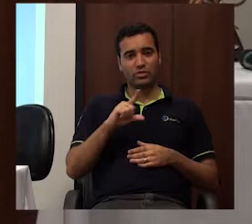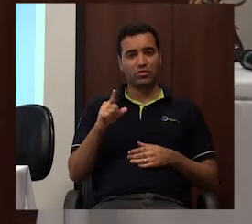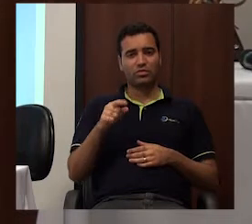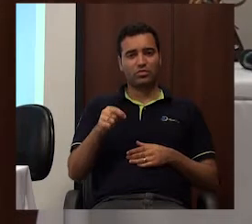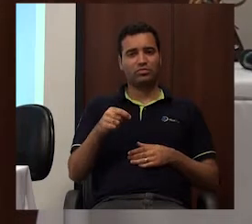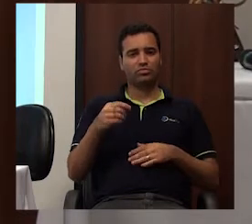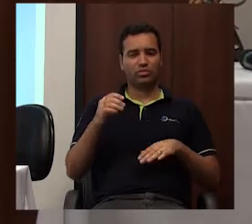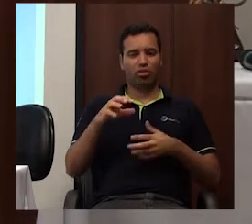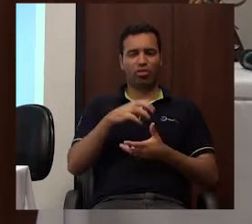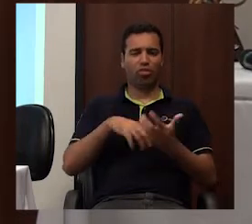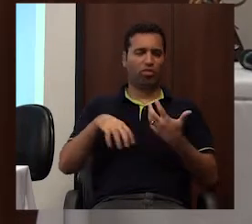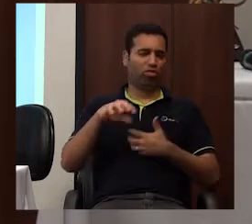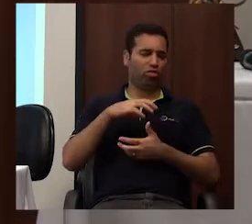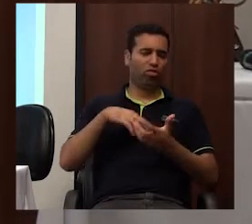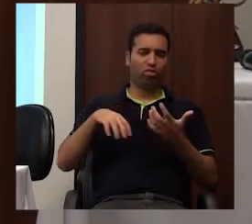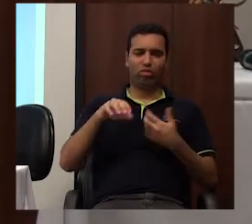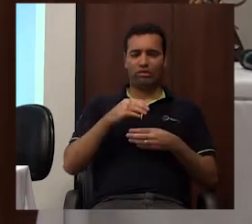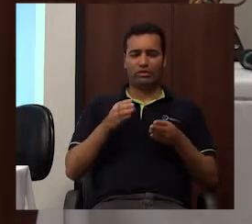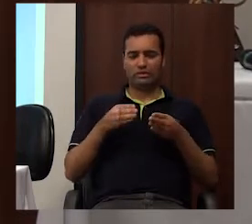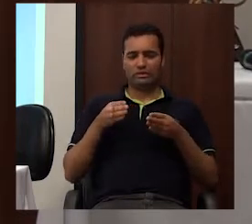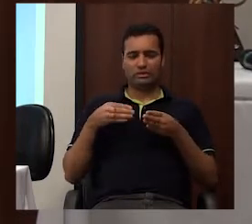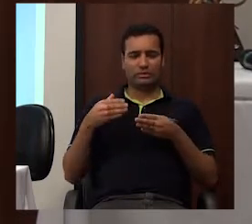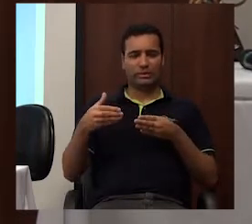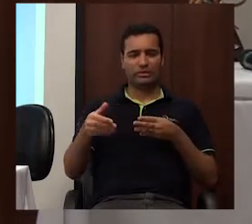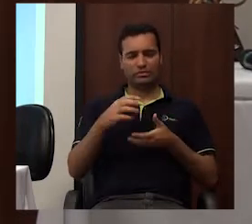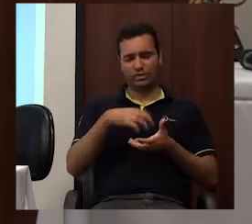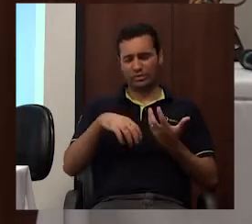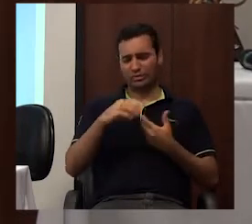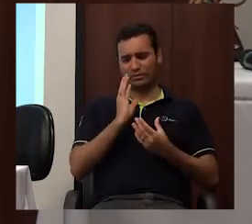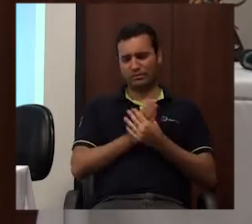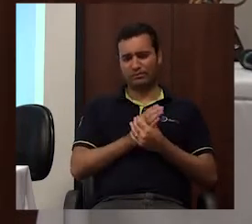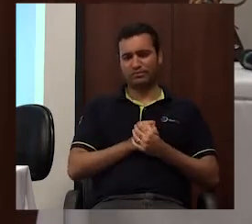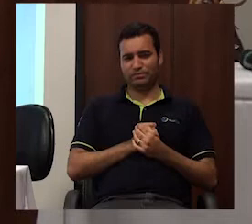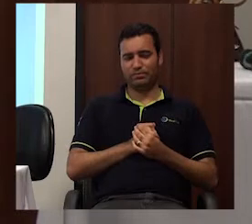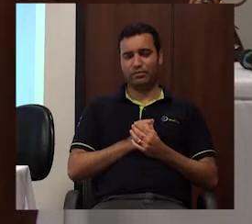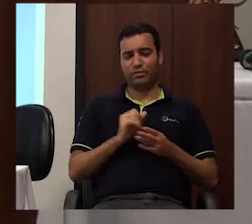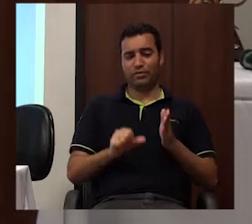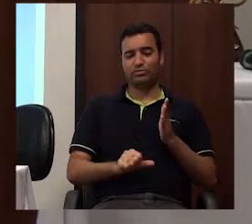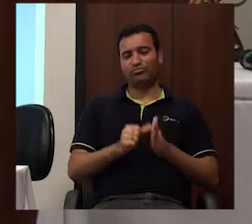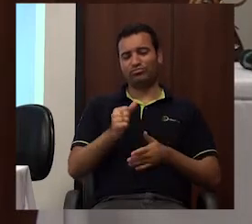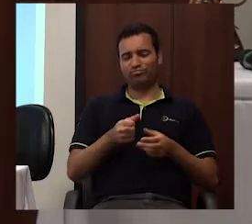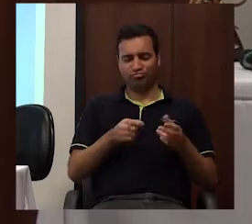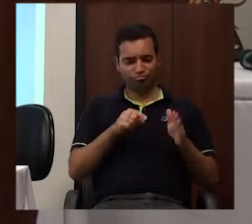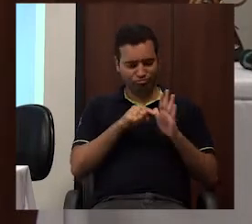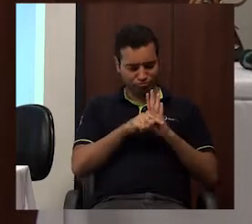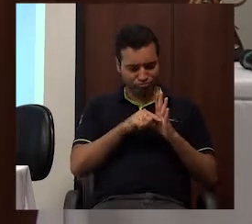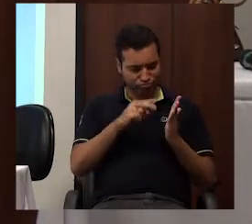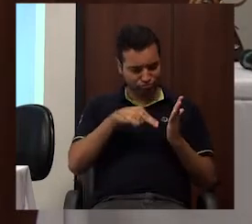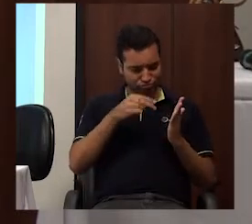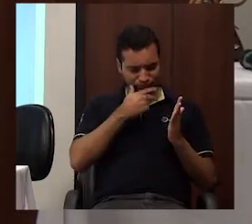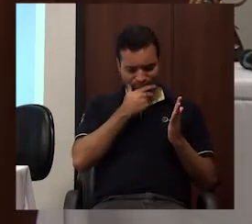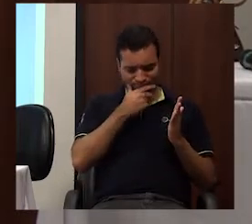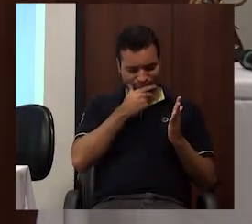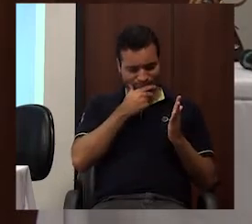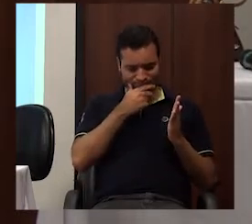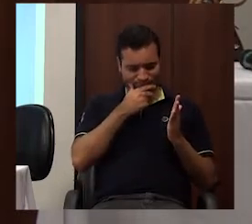extremamente desordenada, e a primeira conclusão que eu cheguei ao analisar esse processo foi que não se